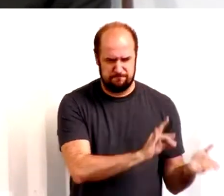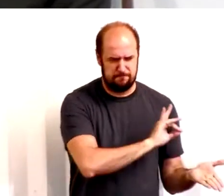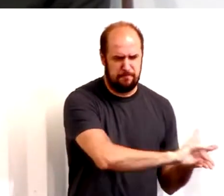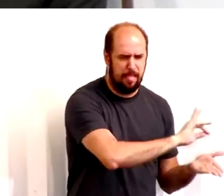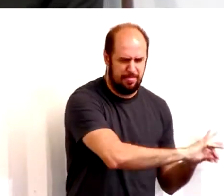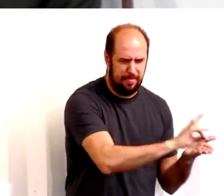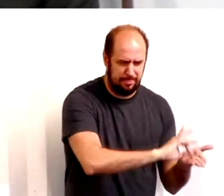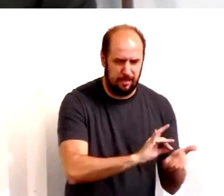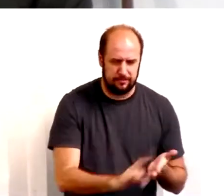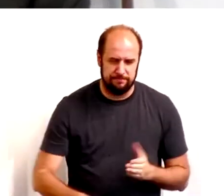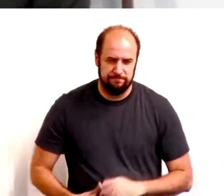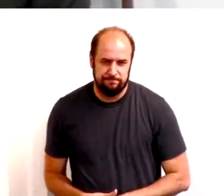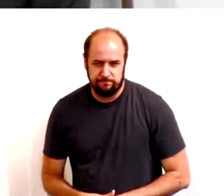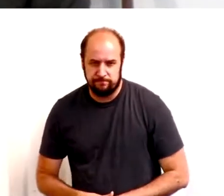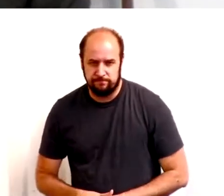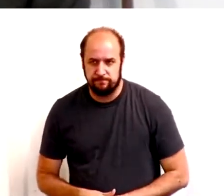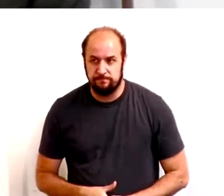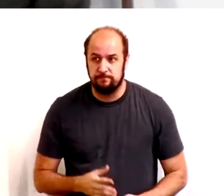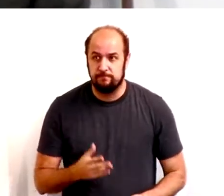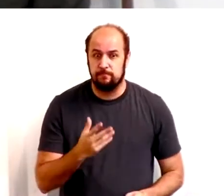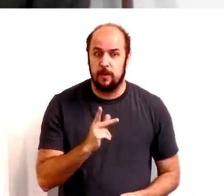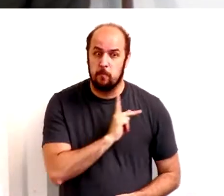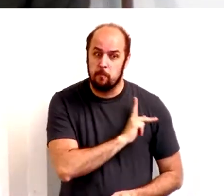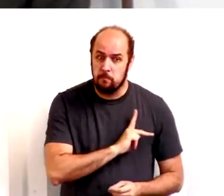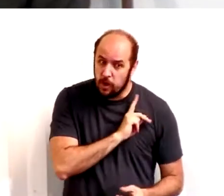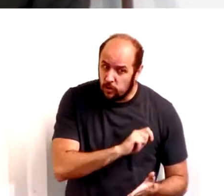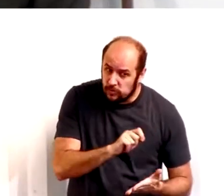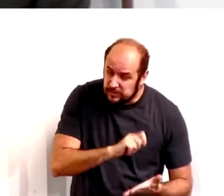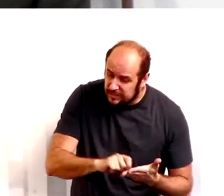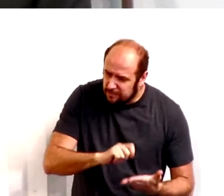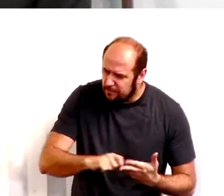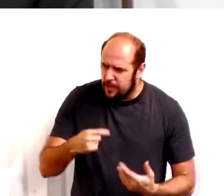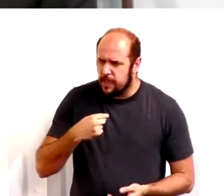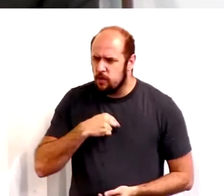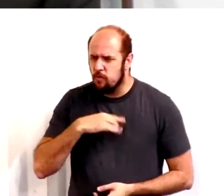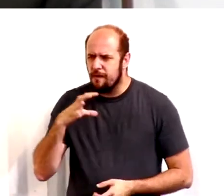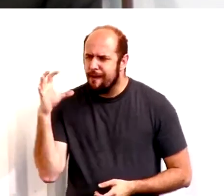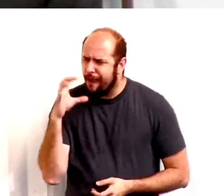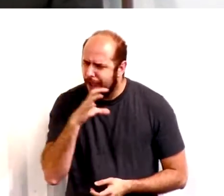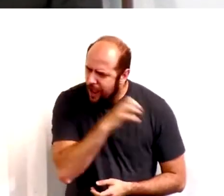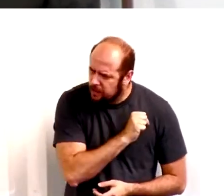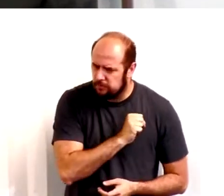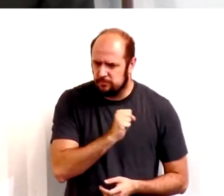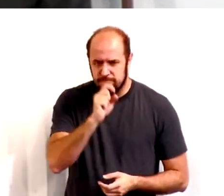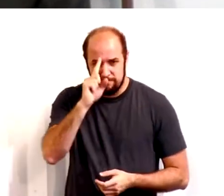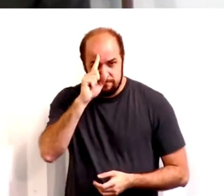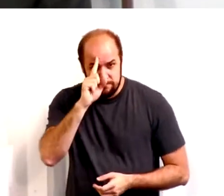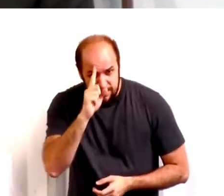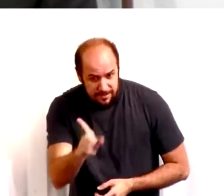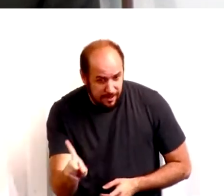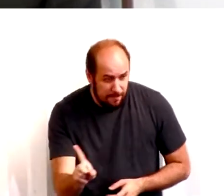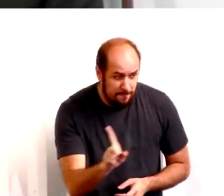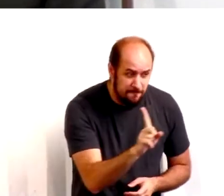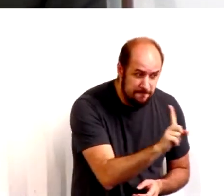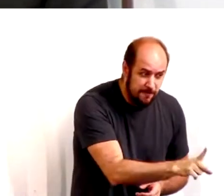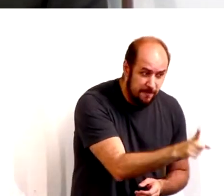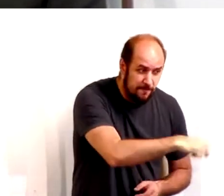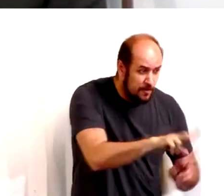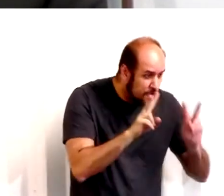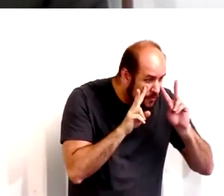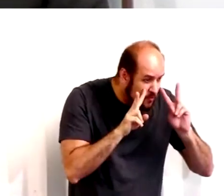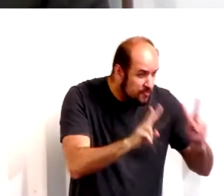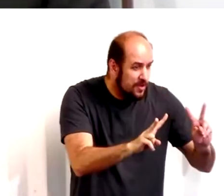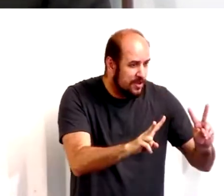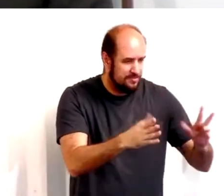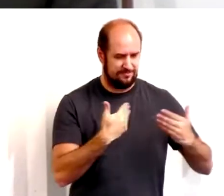dizer: por isso me apresso em mandá-lo, para que vendo-o novamente vos alegreis